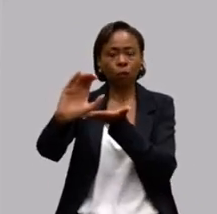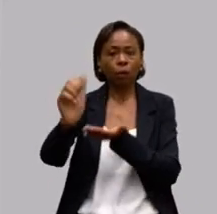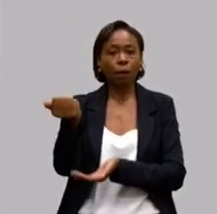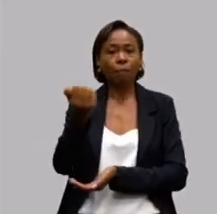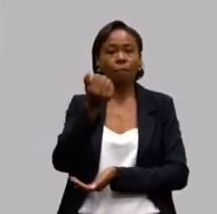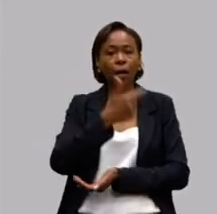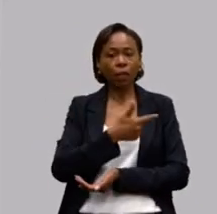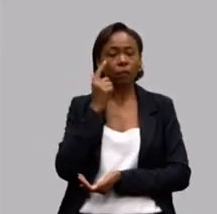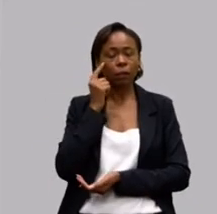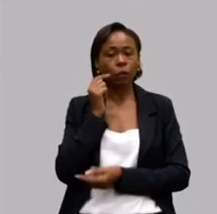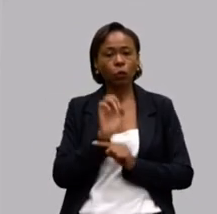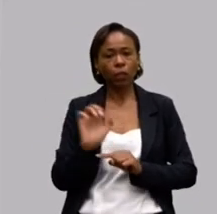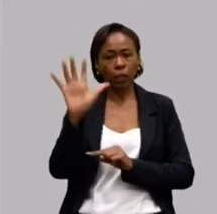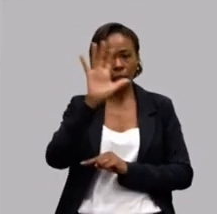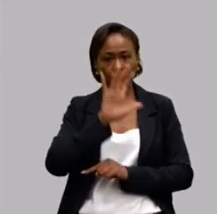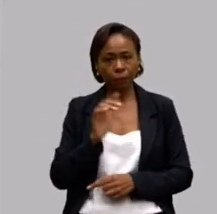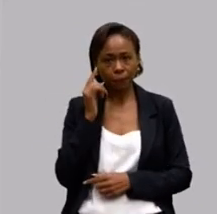Segue, por favor.